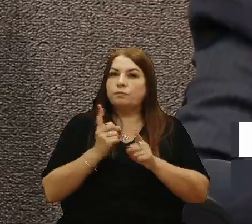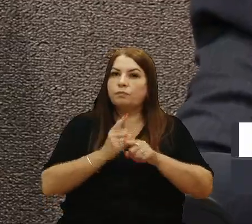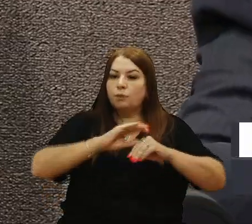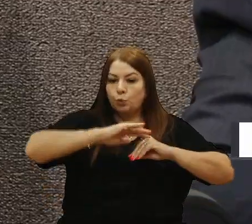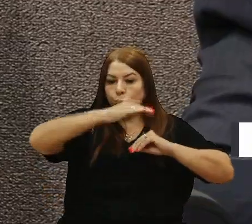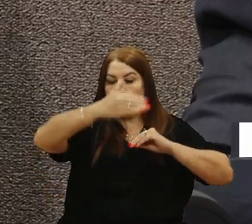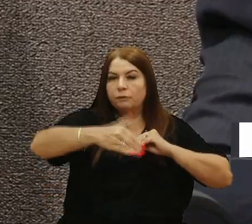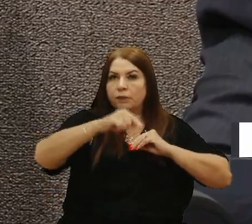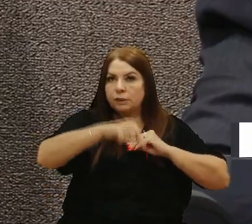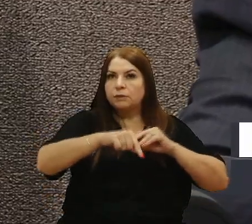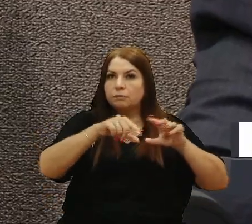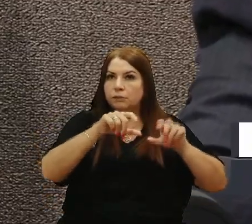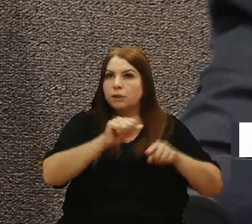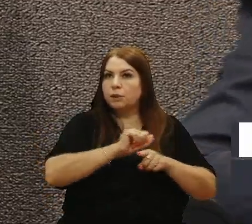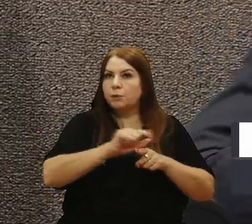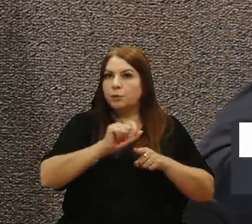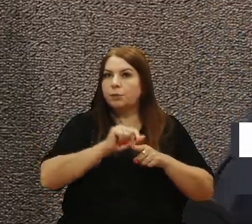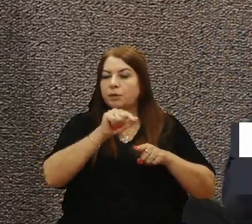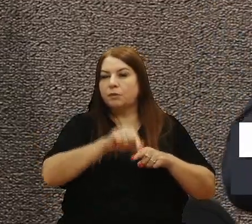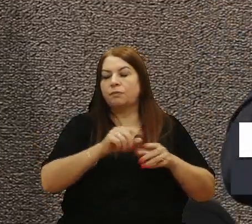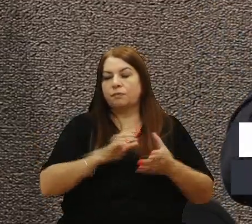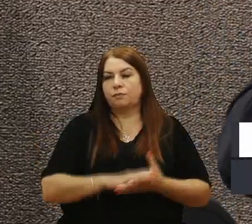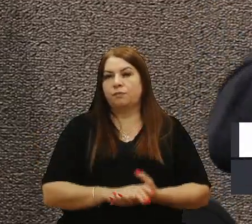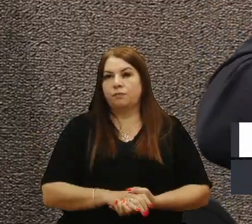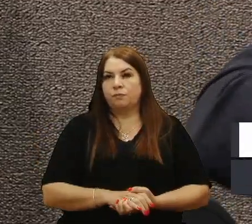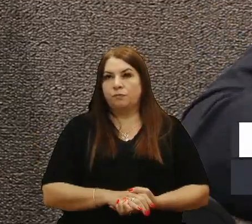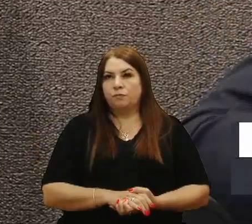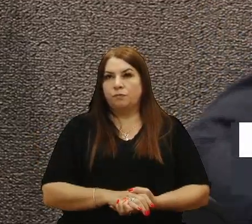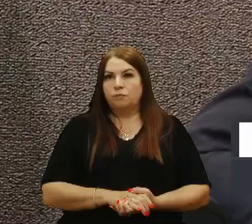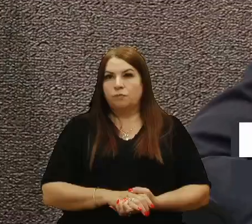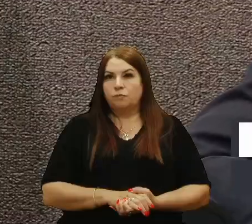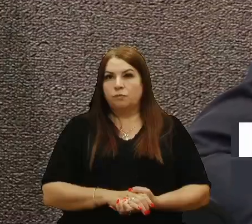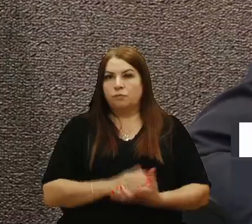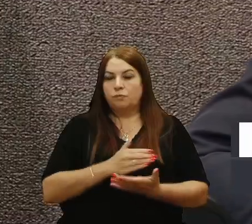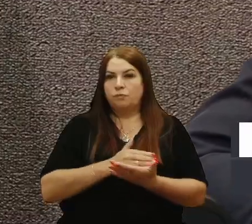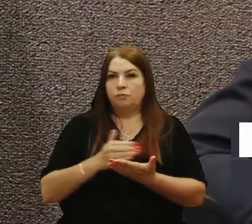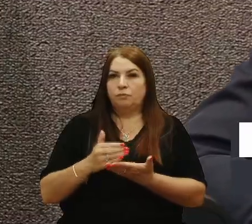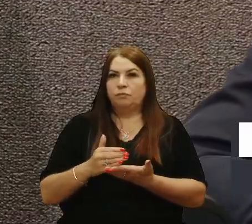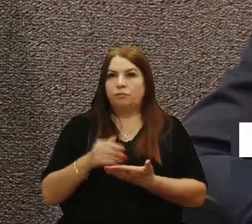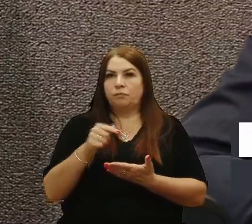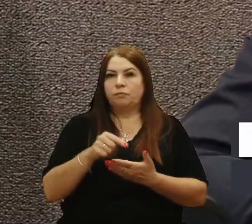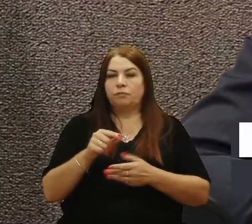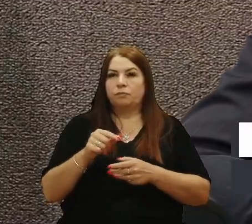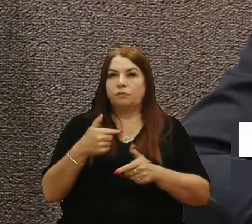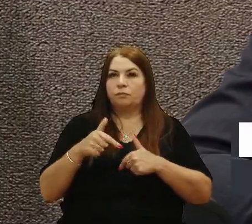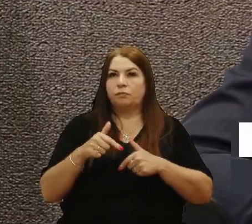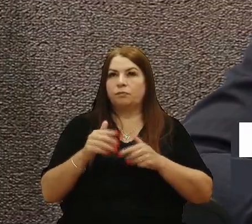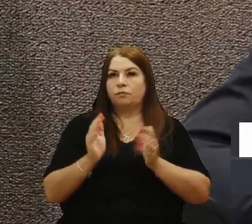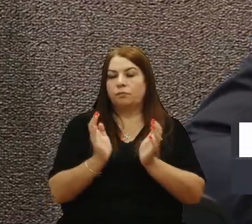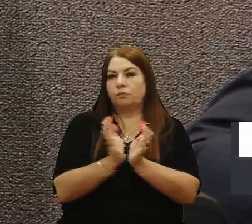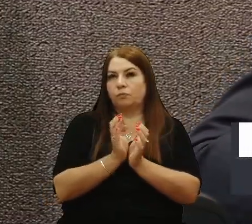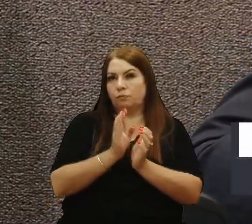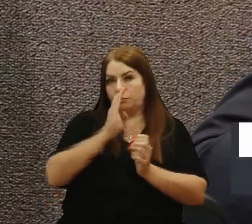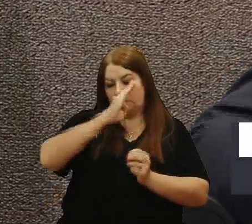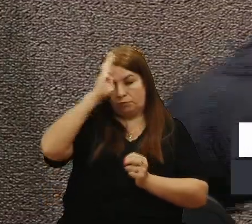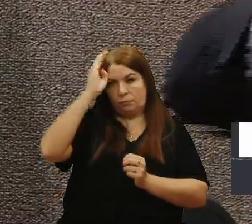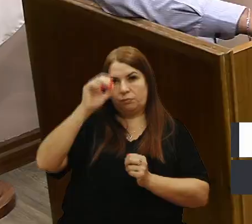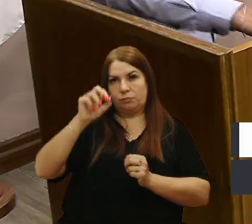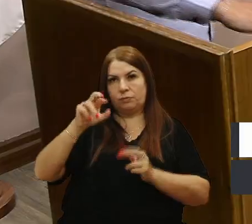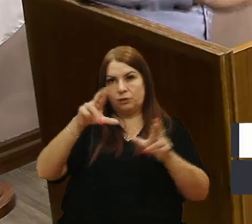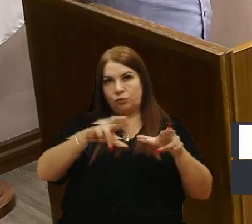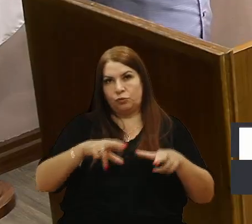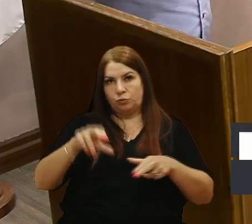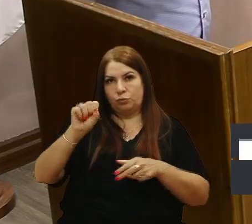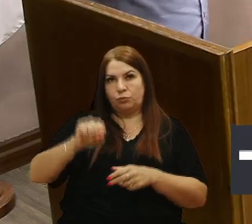e que ali seja alugado e ali seja iniciado as operações de um quartel da região sul. Obrigado.